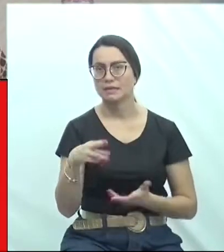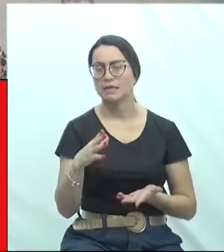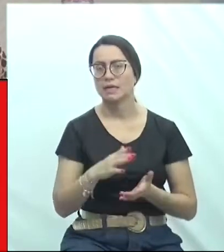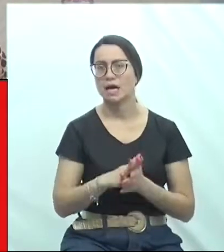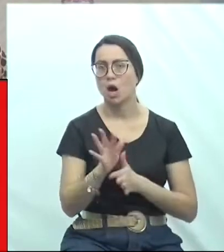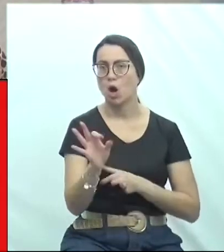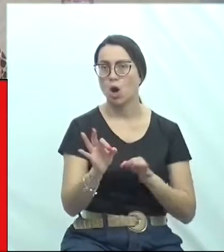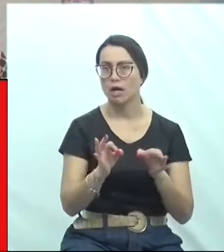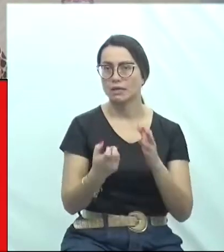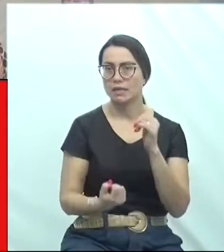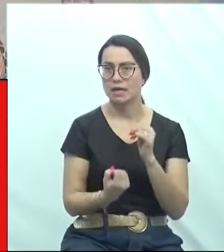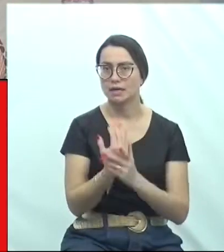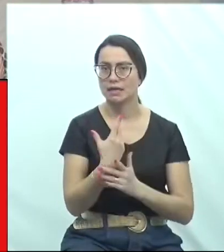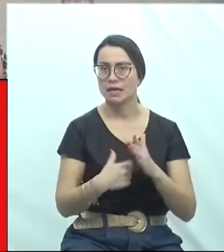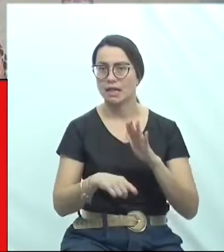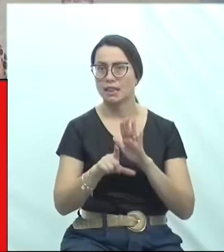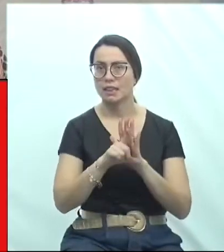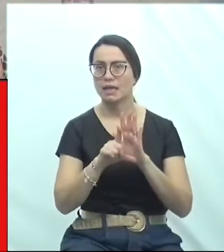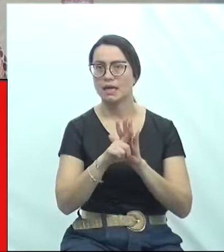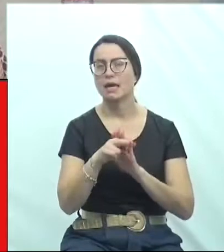editar leis, promulgar leis,